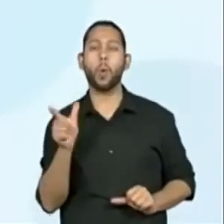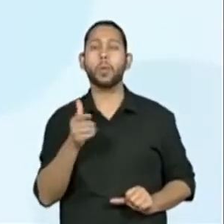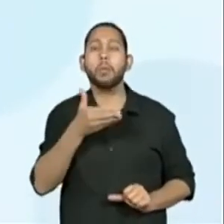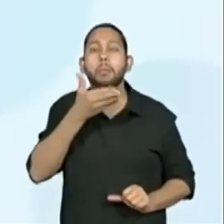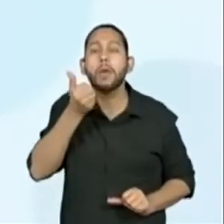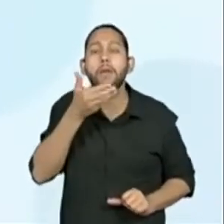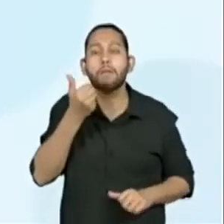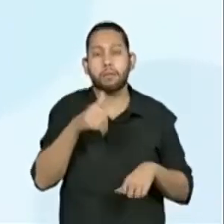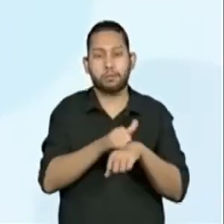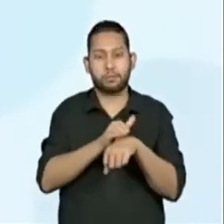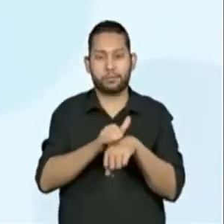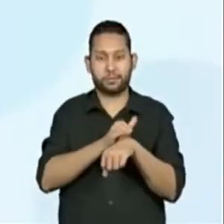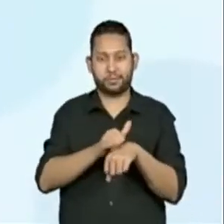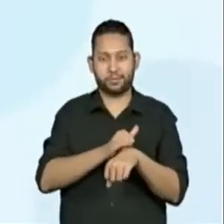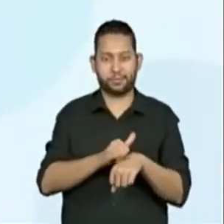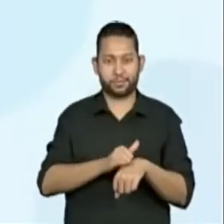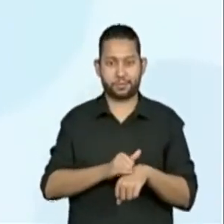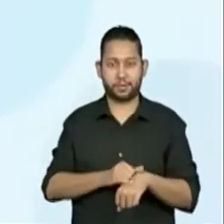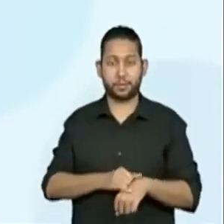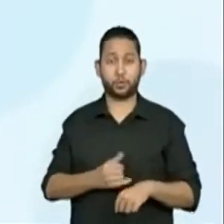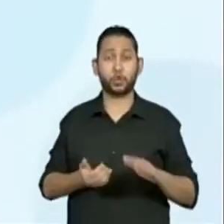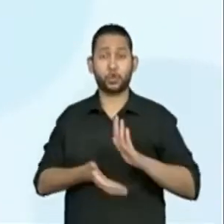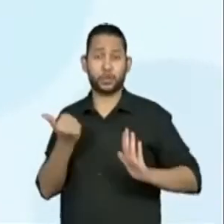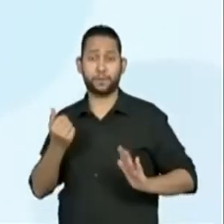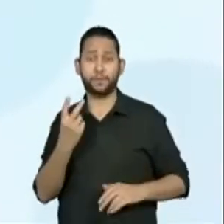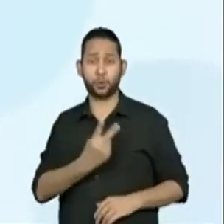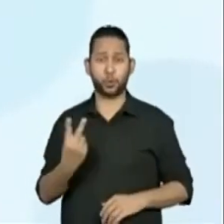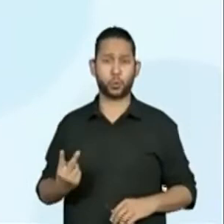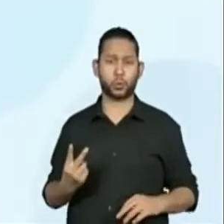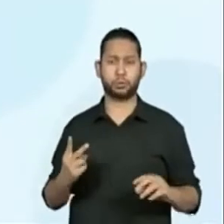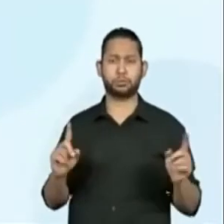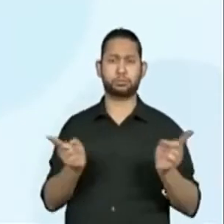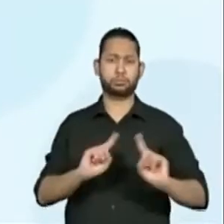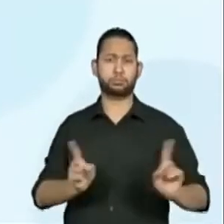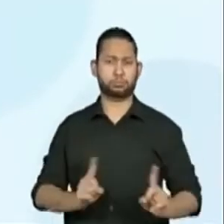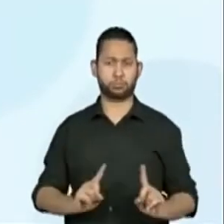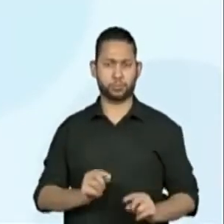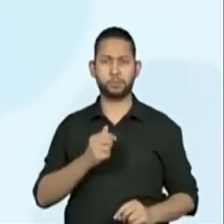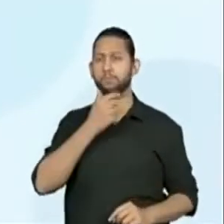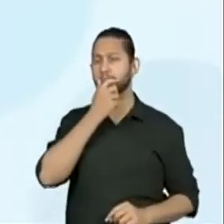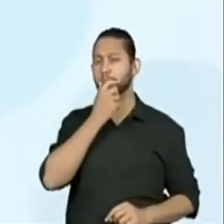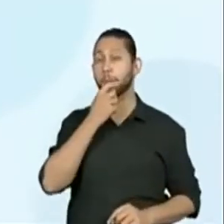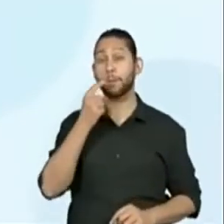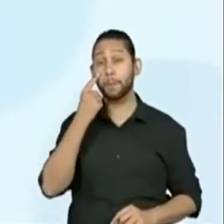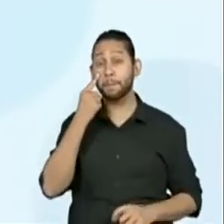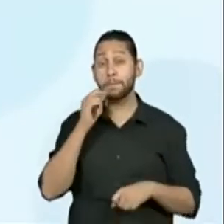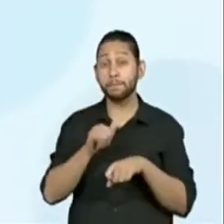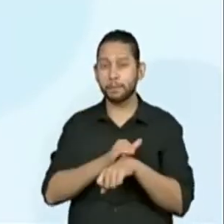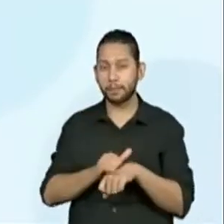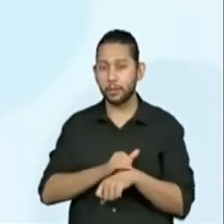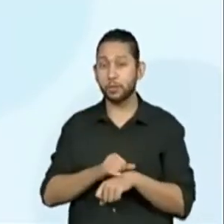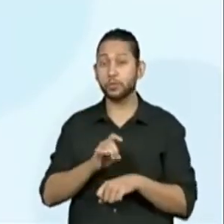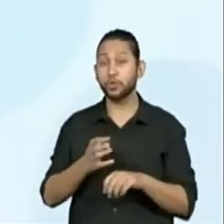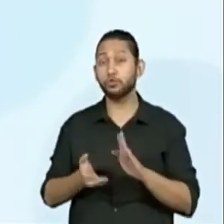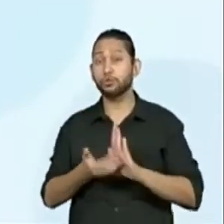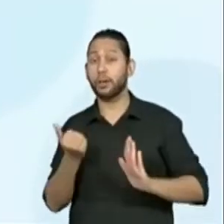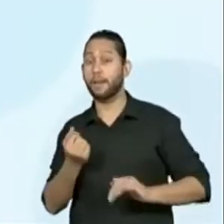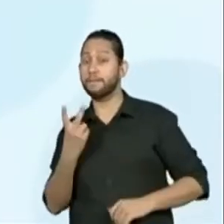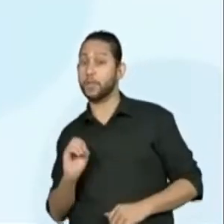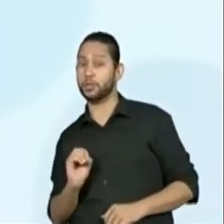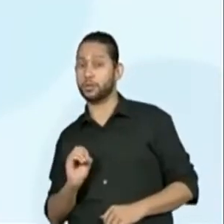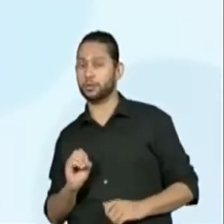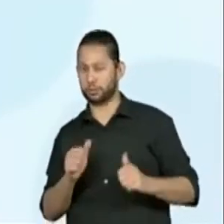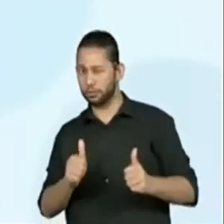pouquinho mais fácil para mim então não vou tirar 22 não vou subir traz 22 direto agora vou subtrair só 20